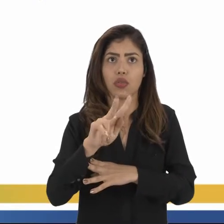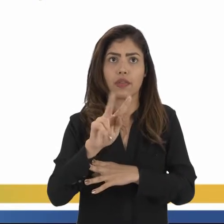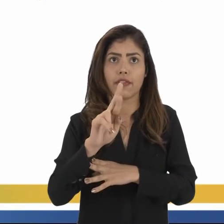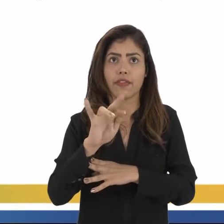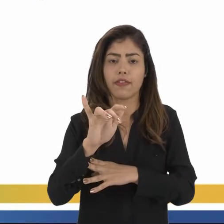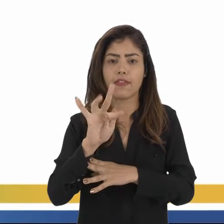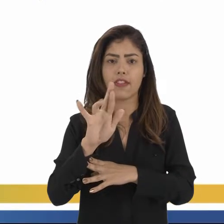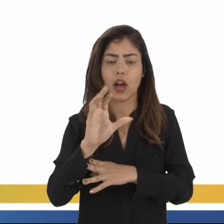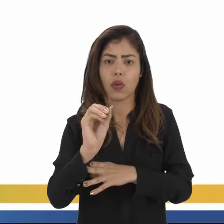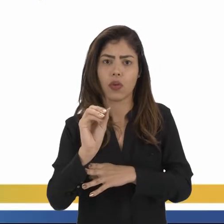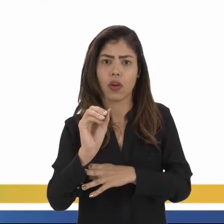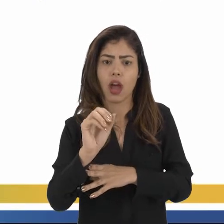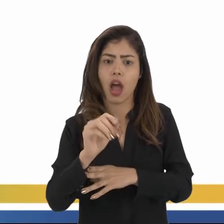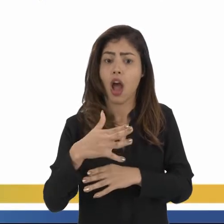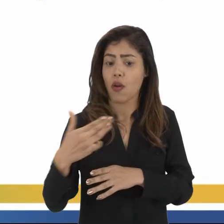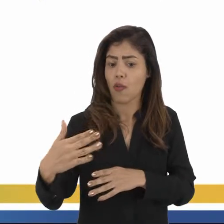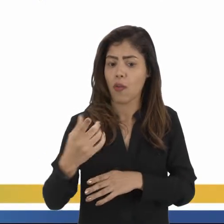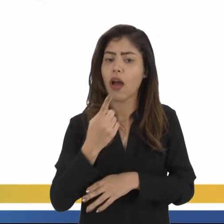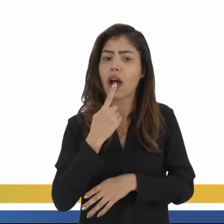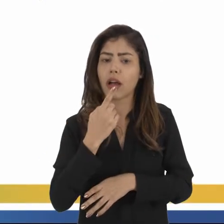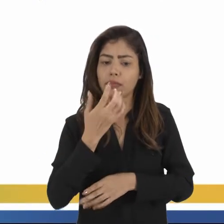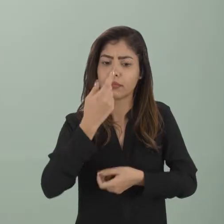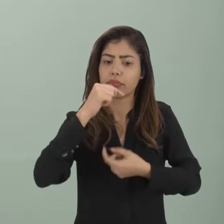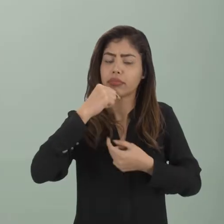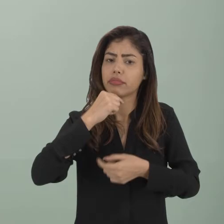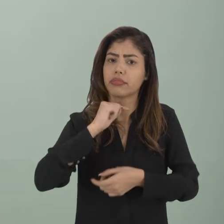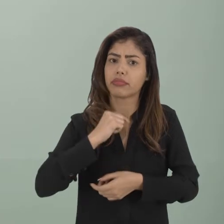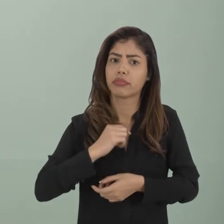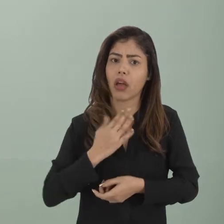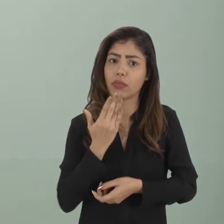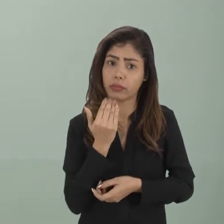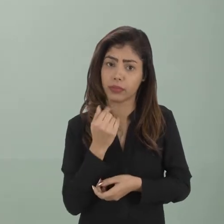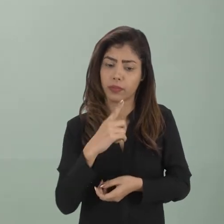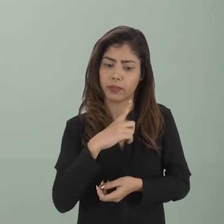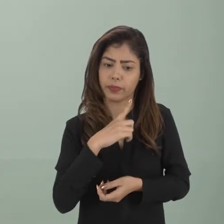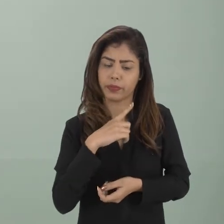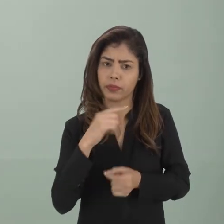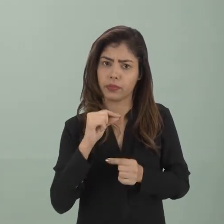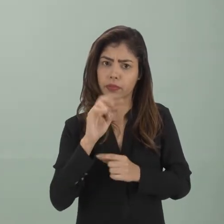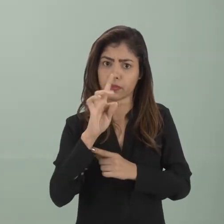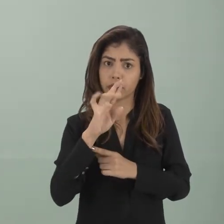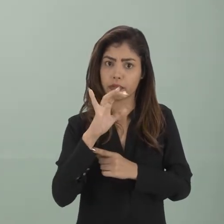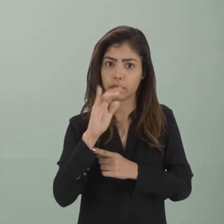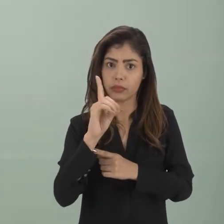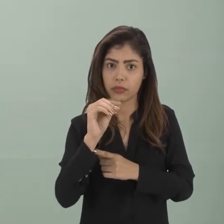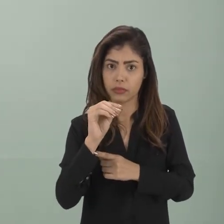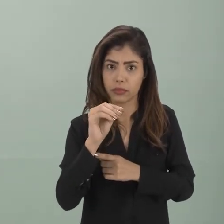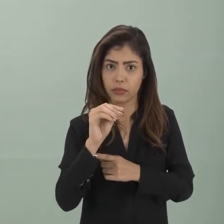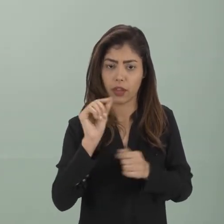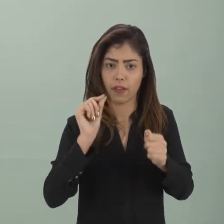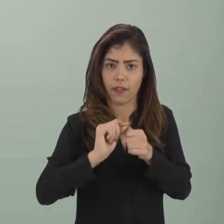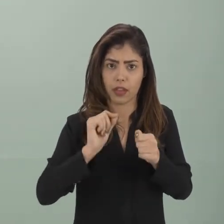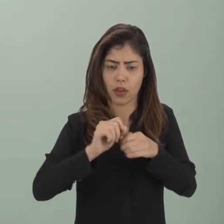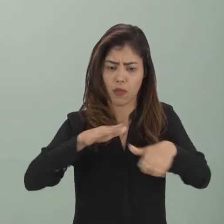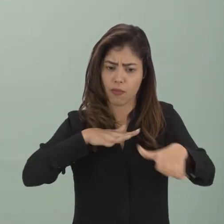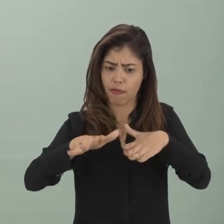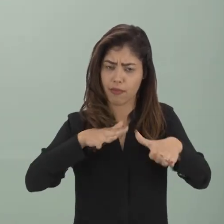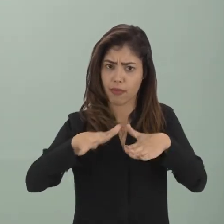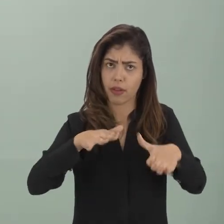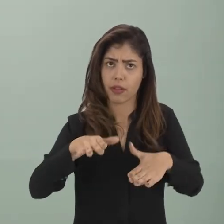exemplo, depois que nós fazemos a deglutição dos alimentos, ele possui tecido muscular para fazer os